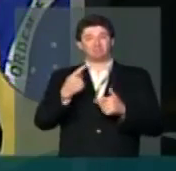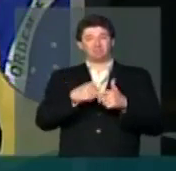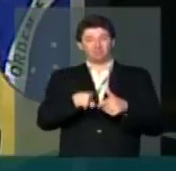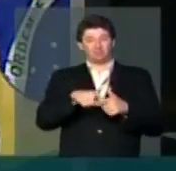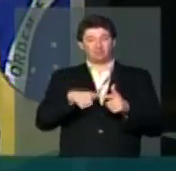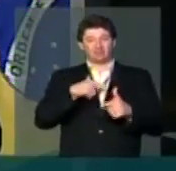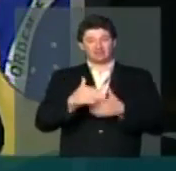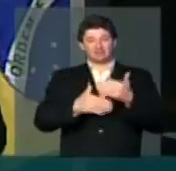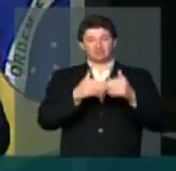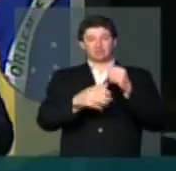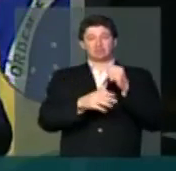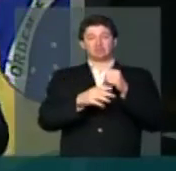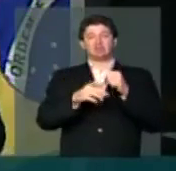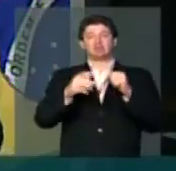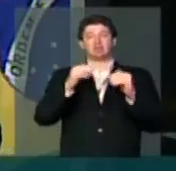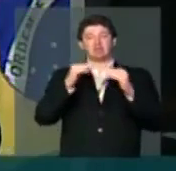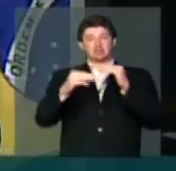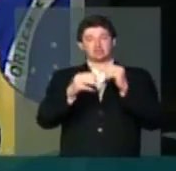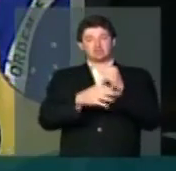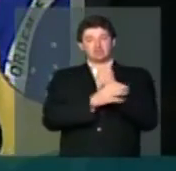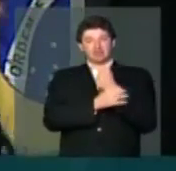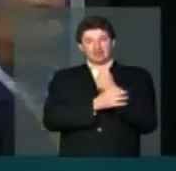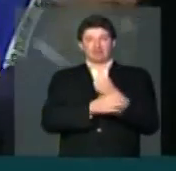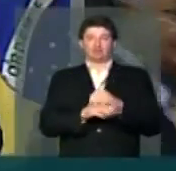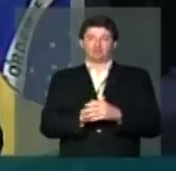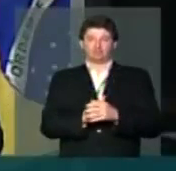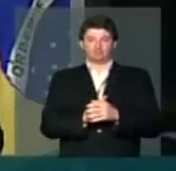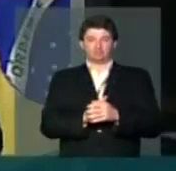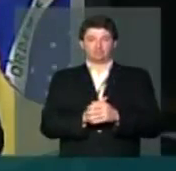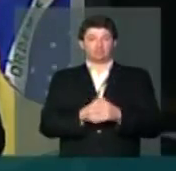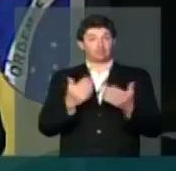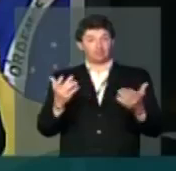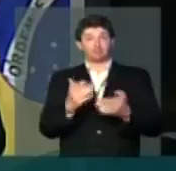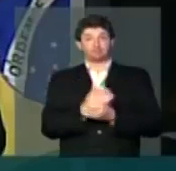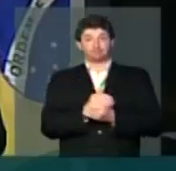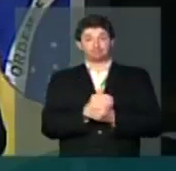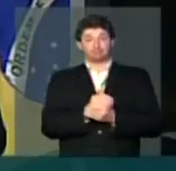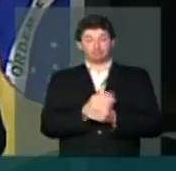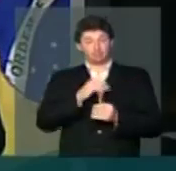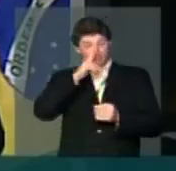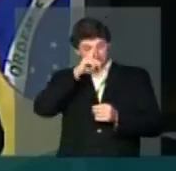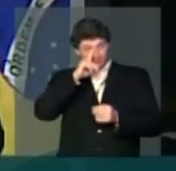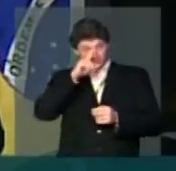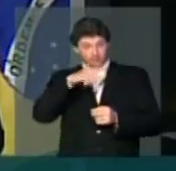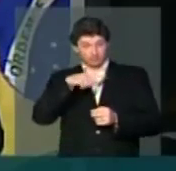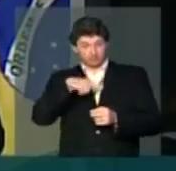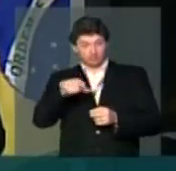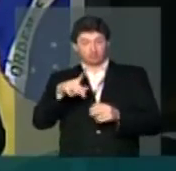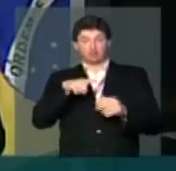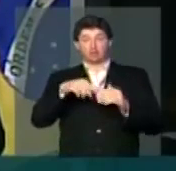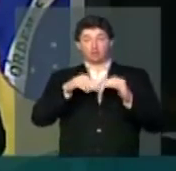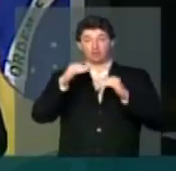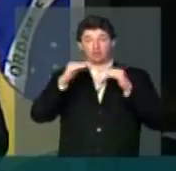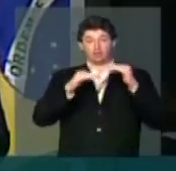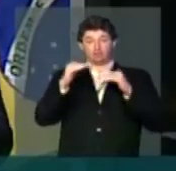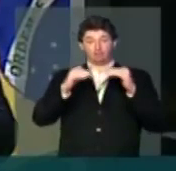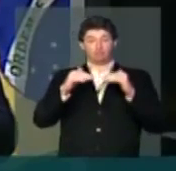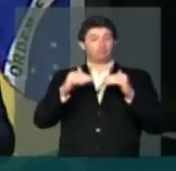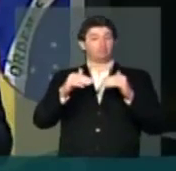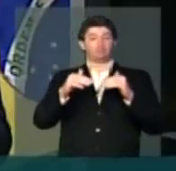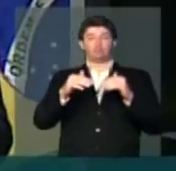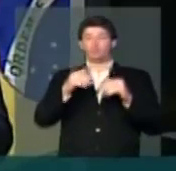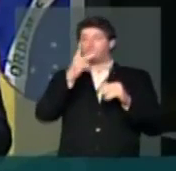processo de crescimento sustentado e sustentável. Pois bem, corremos o risco de alcançar uma taxa de crescimento